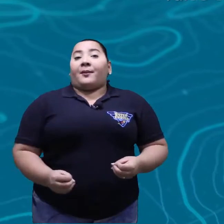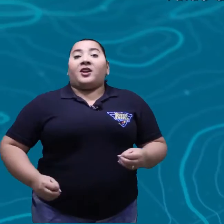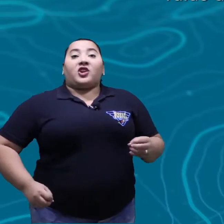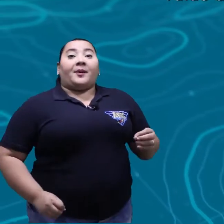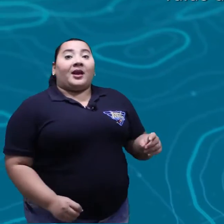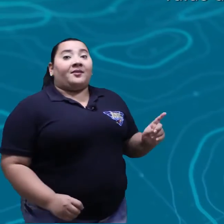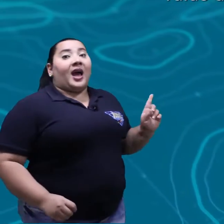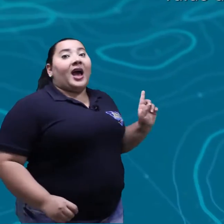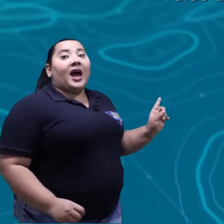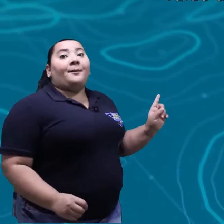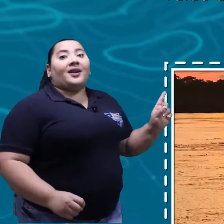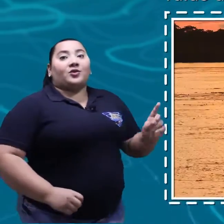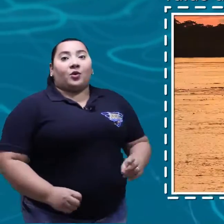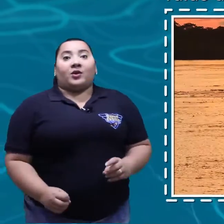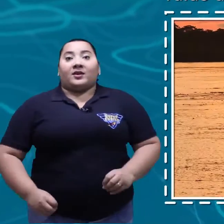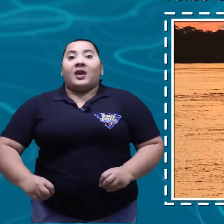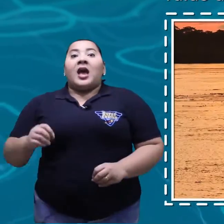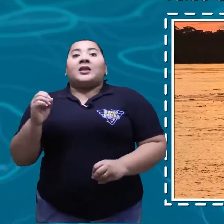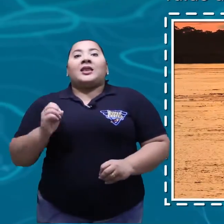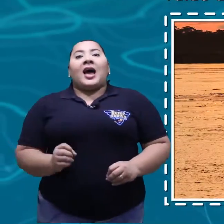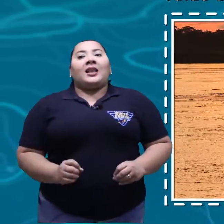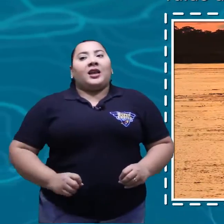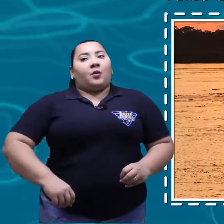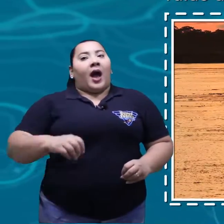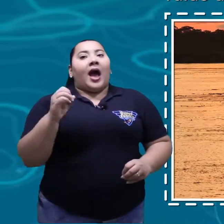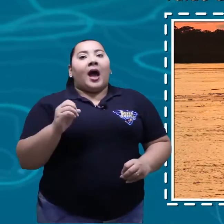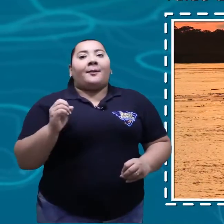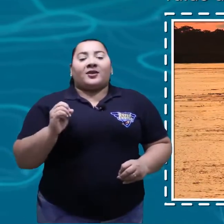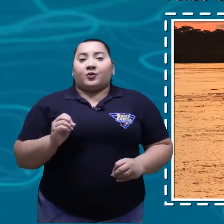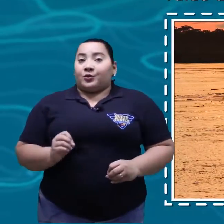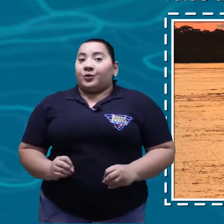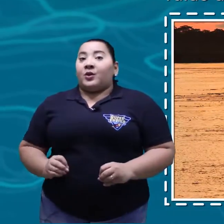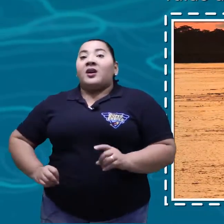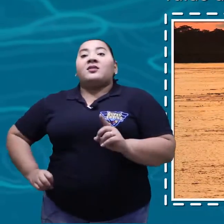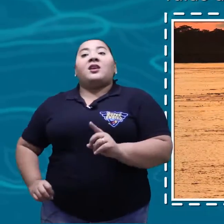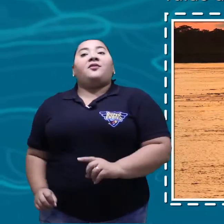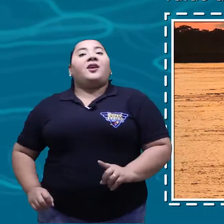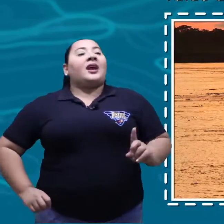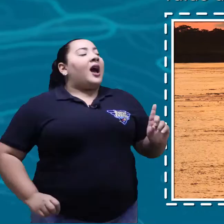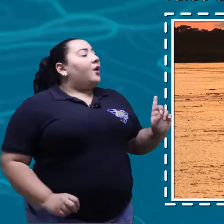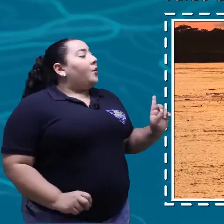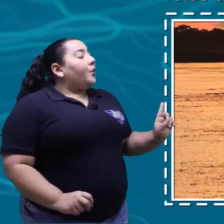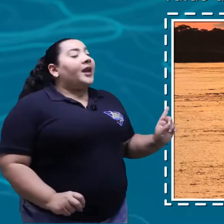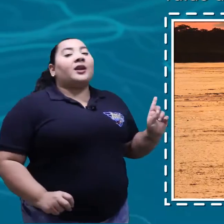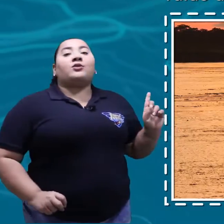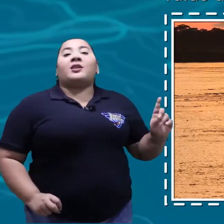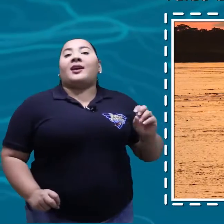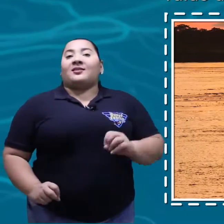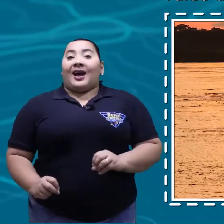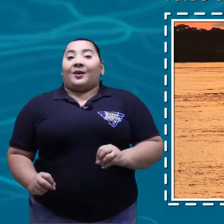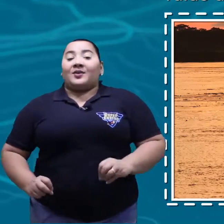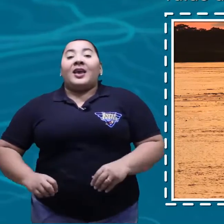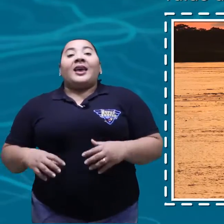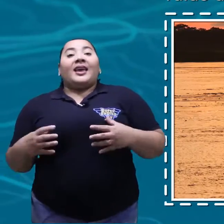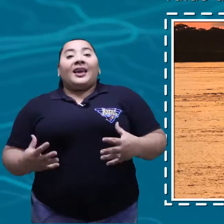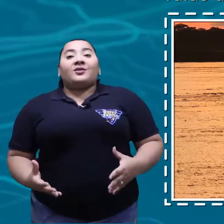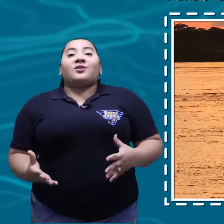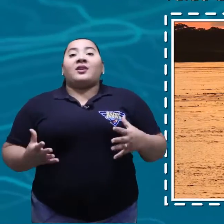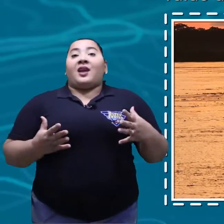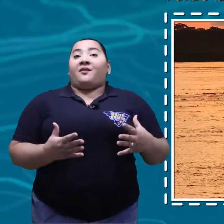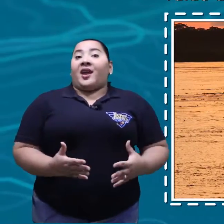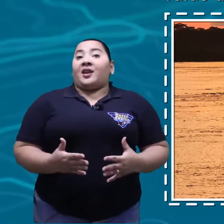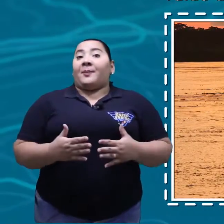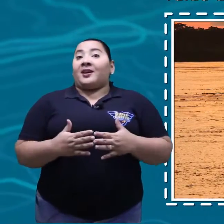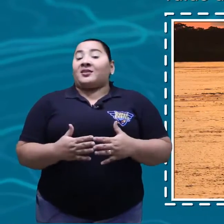que basicamente a palavra Amazonas na língua amass sunu significa ruído das águas